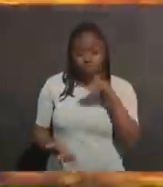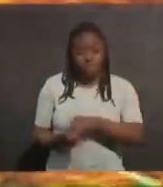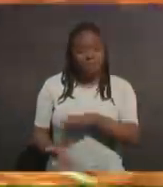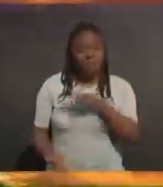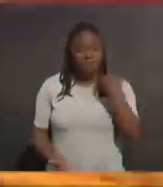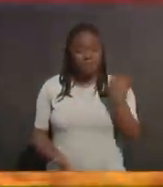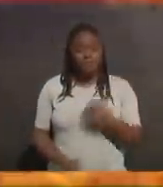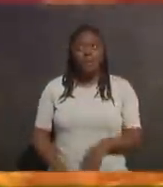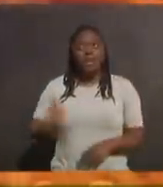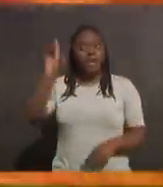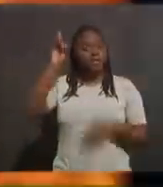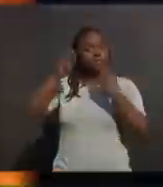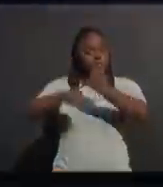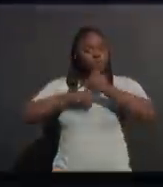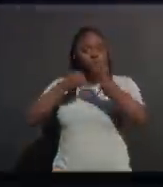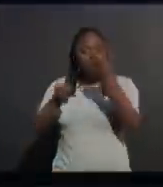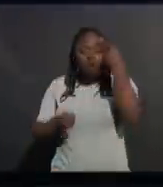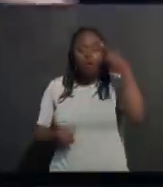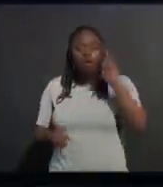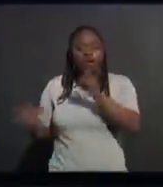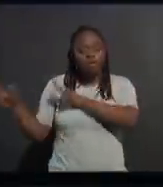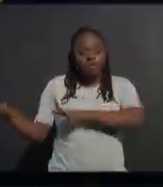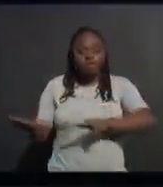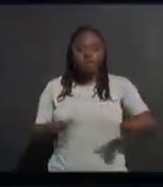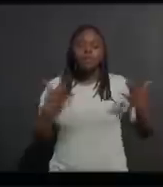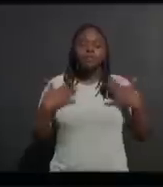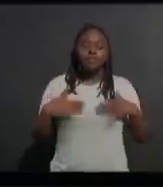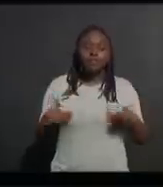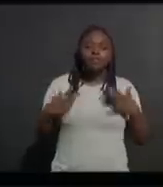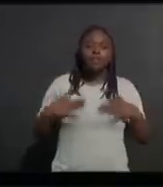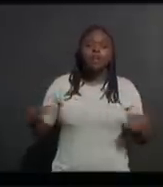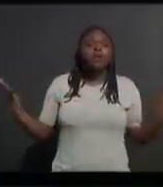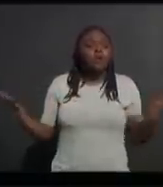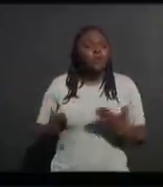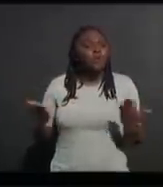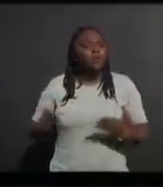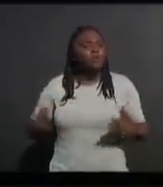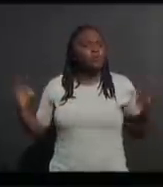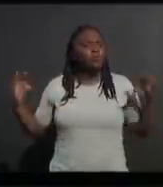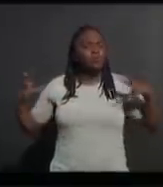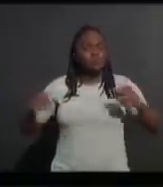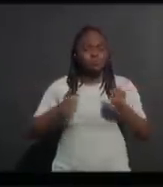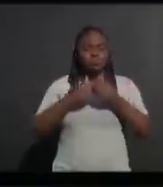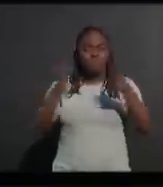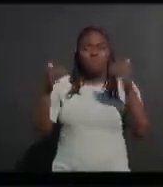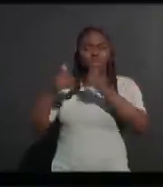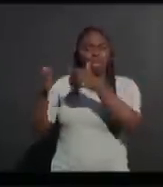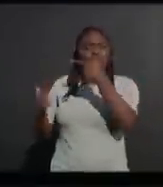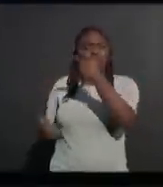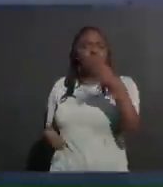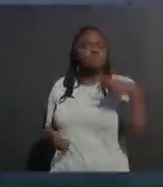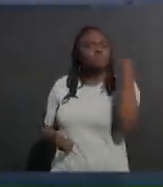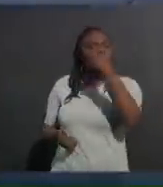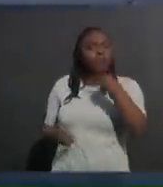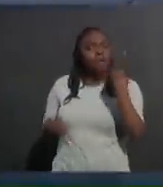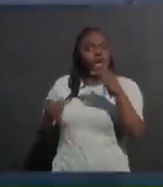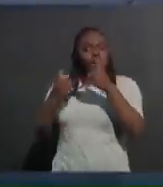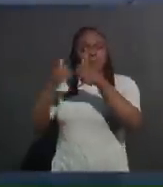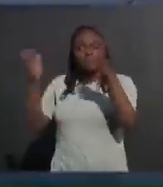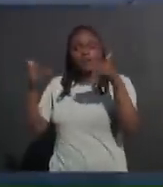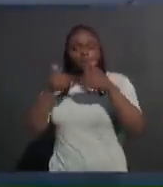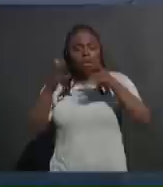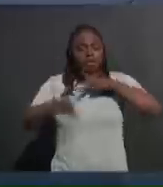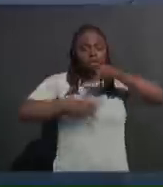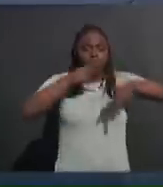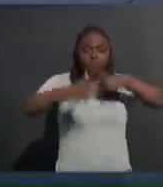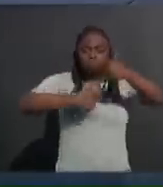Deus Todo-Poderoso descansou um dia na semana. Hoje nada fecha, nunca. Está tudo aberto 24 horas. O povo trabalha 24 horas.